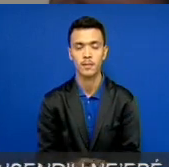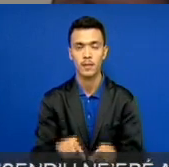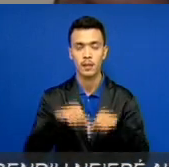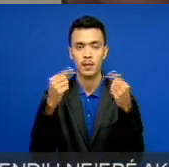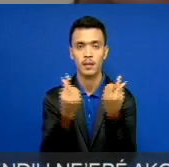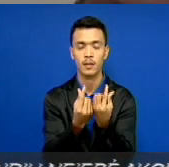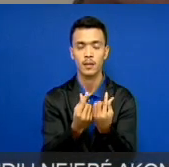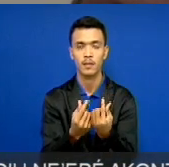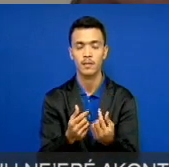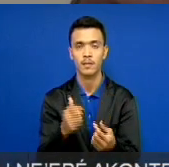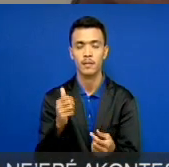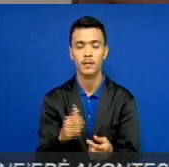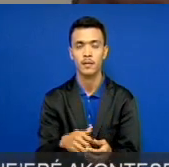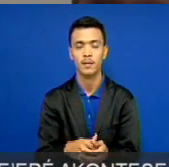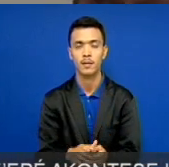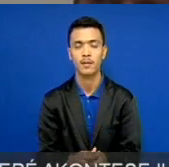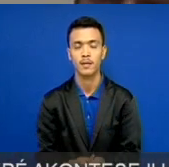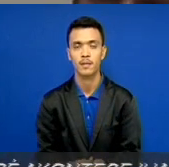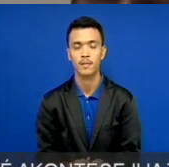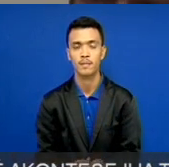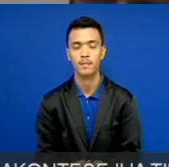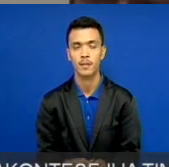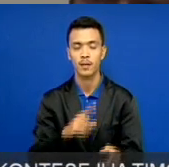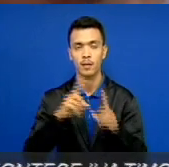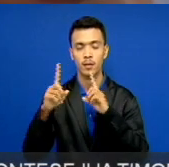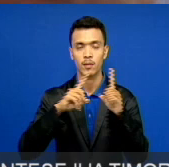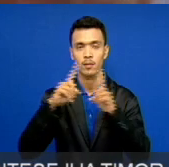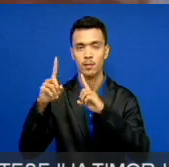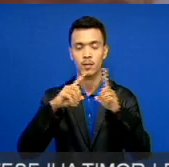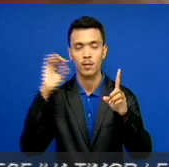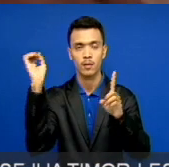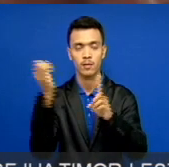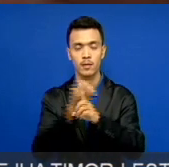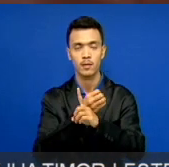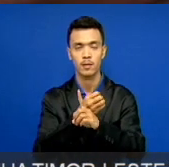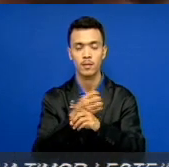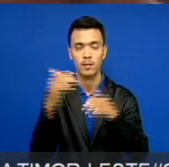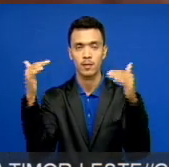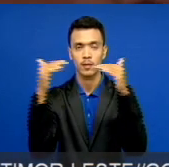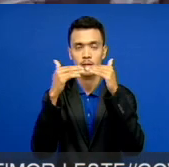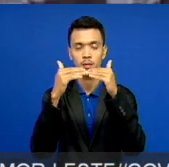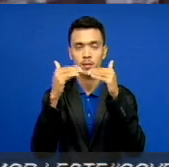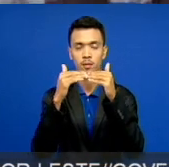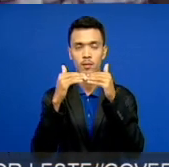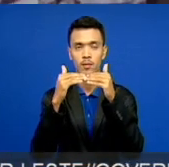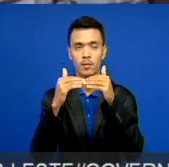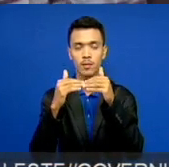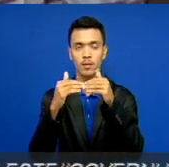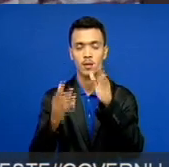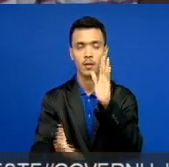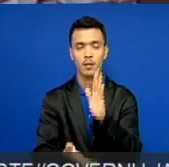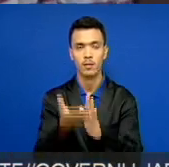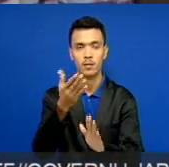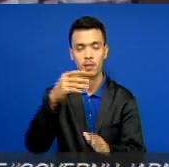Equipa de Asia Foundation Justino Sarmento Amaral explica objetivo atividade de diálogo comunitário ne ato hasa